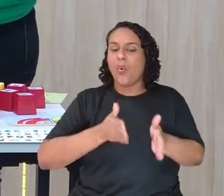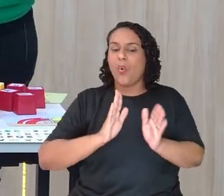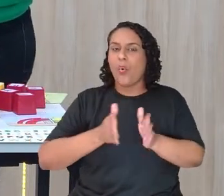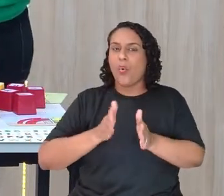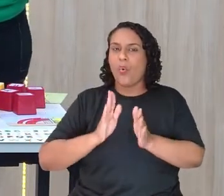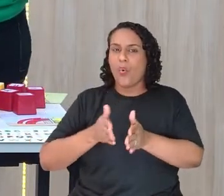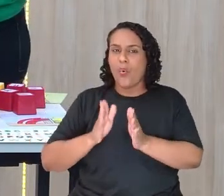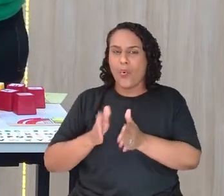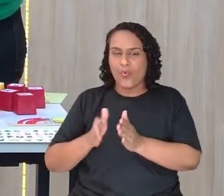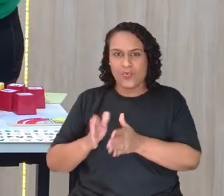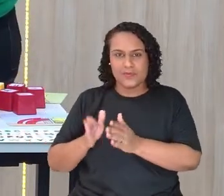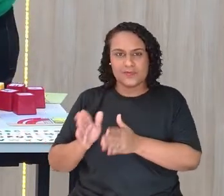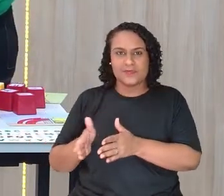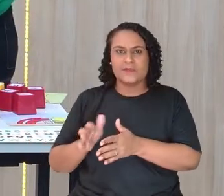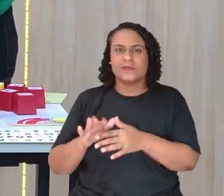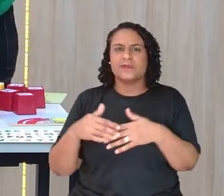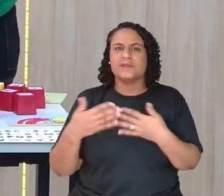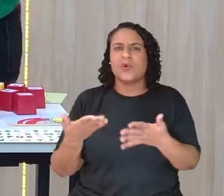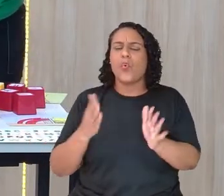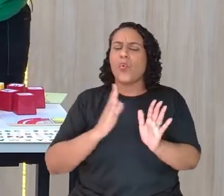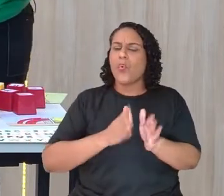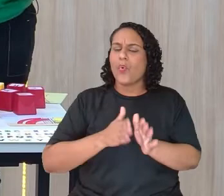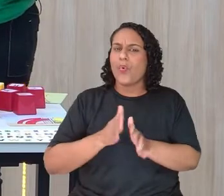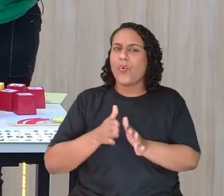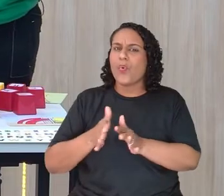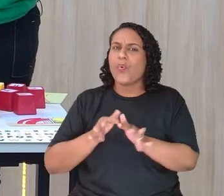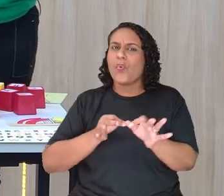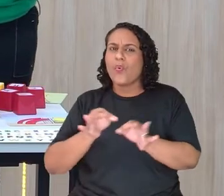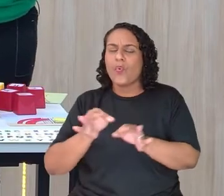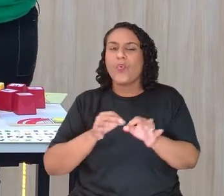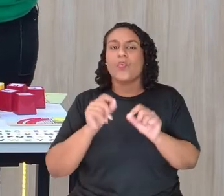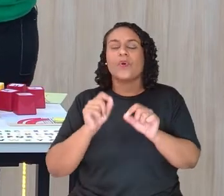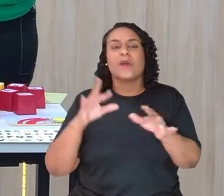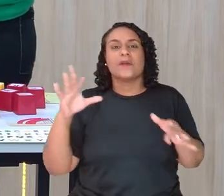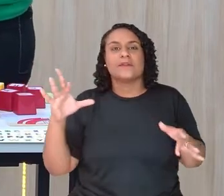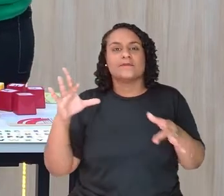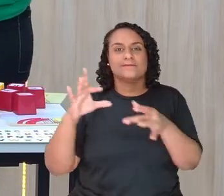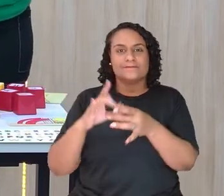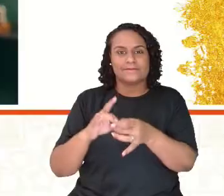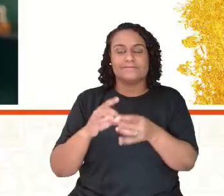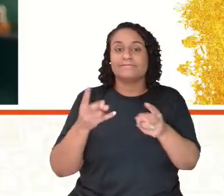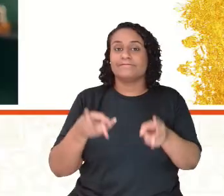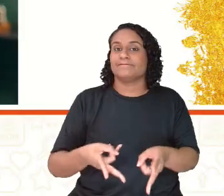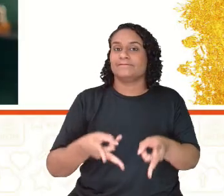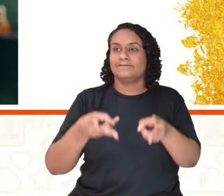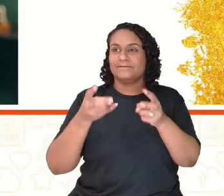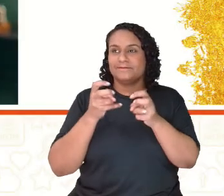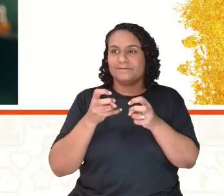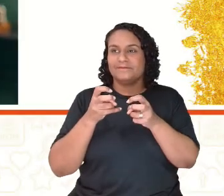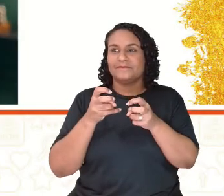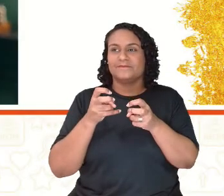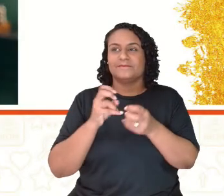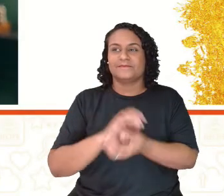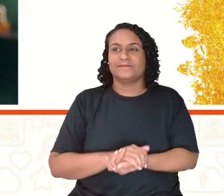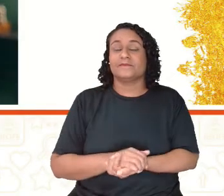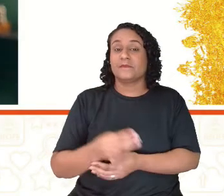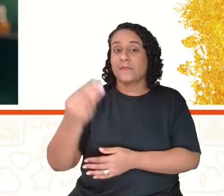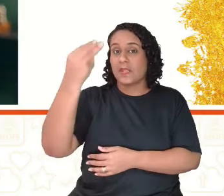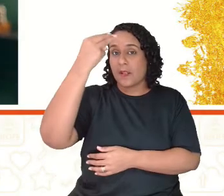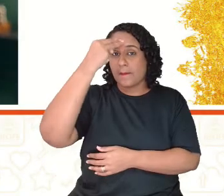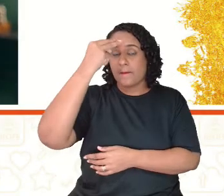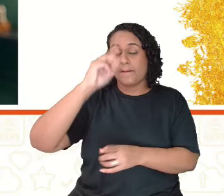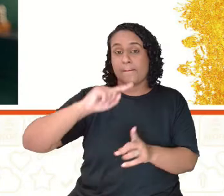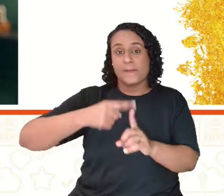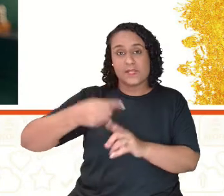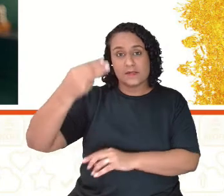ordem. Então, quando falamos de ordem, ela se relaciona com a percepção e a